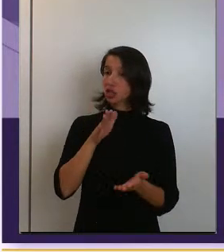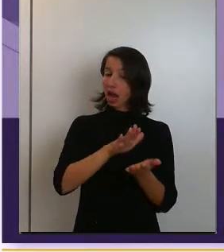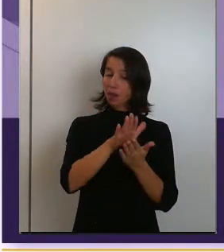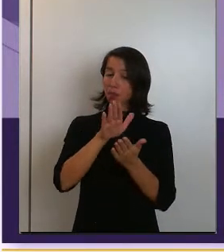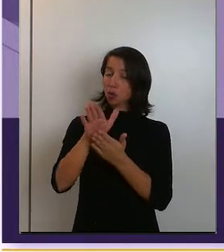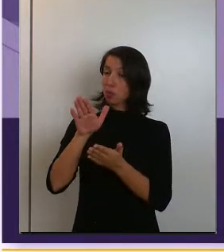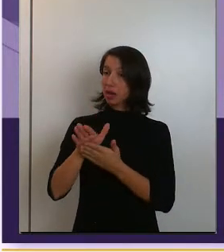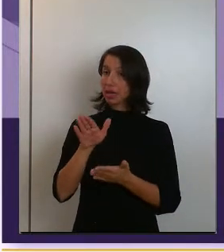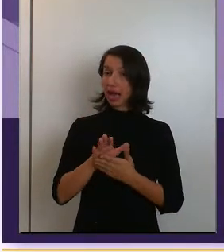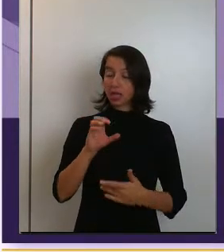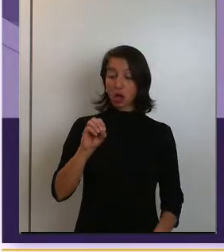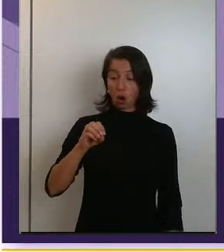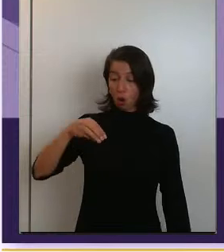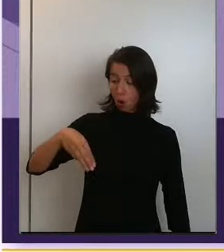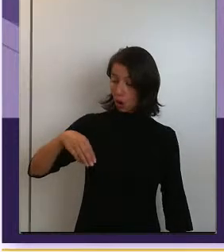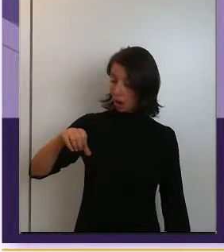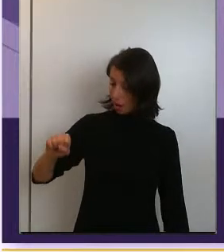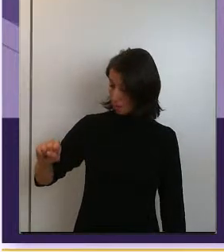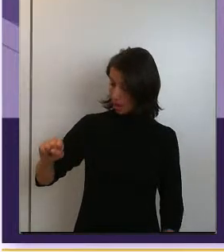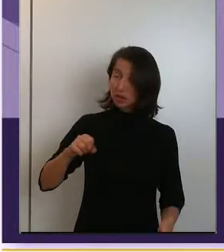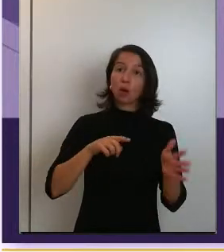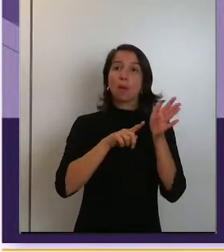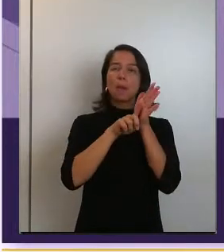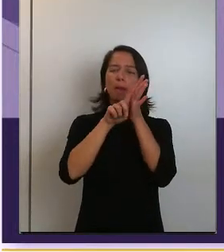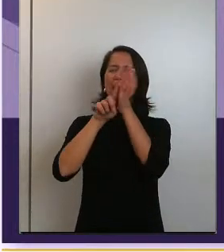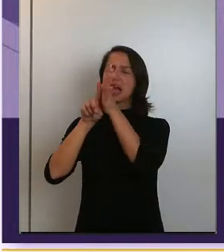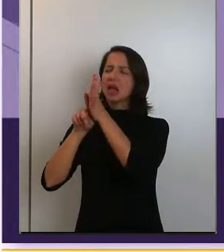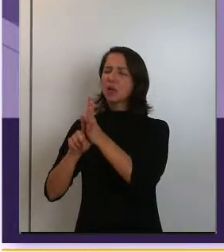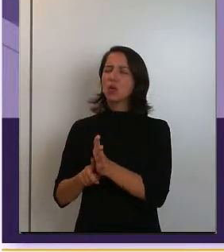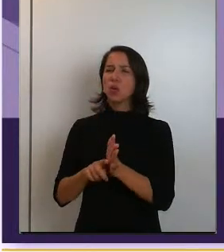diversos locais do mundo, mostrando que